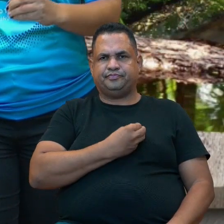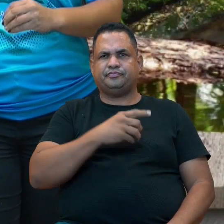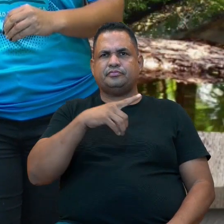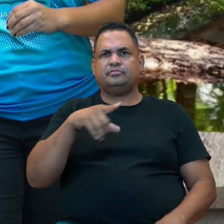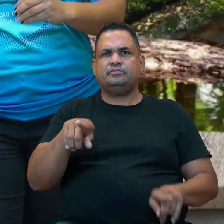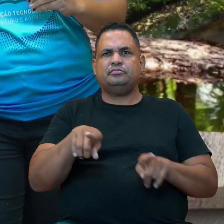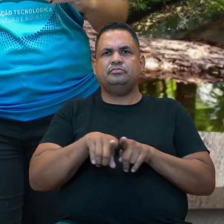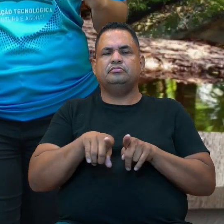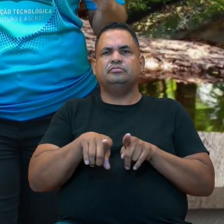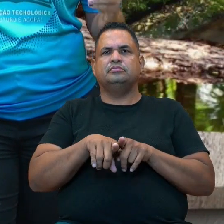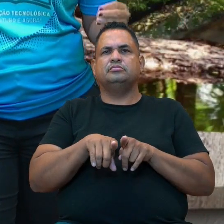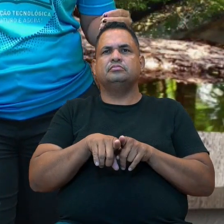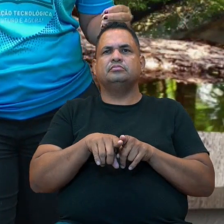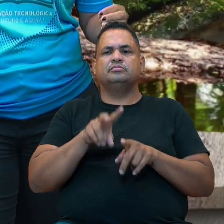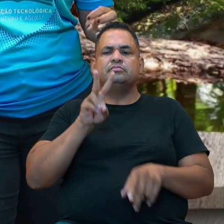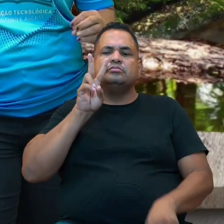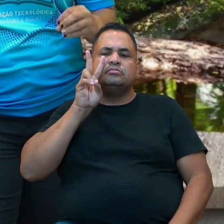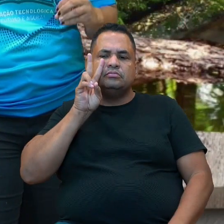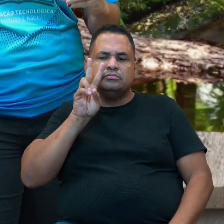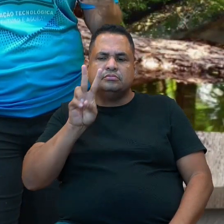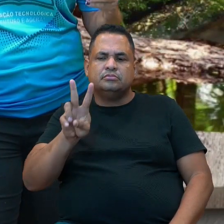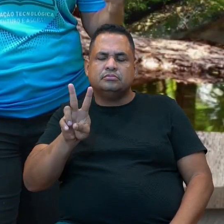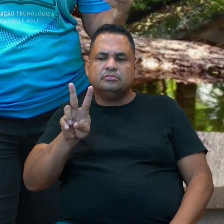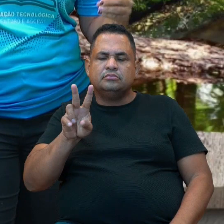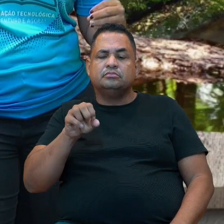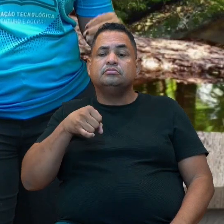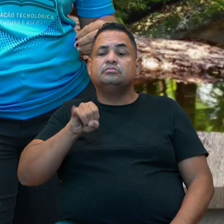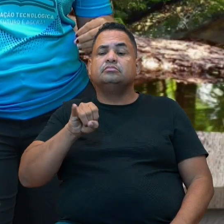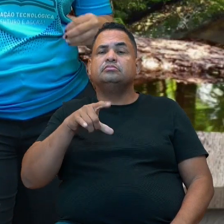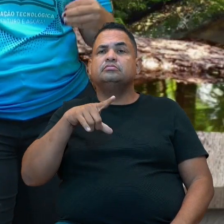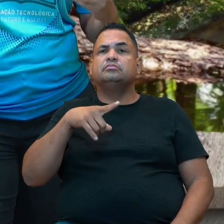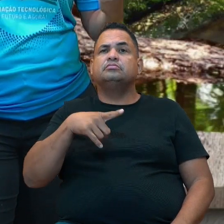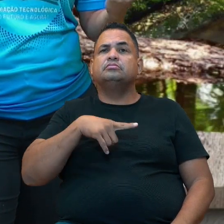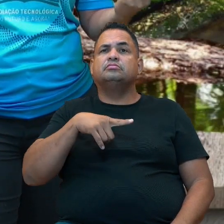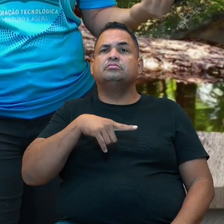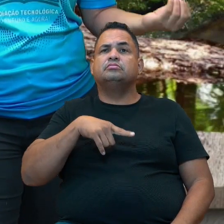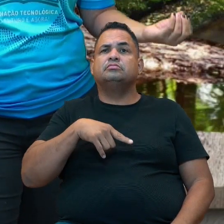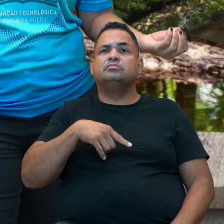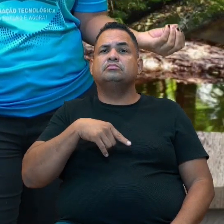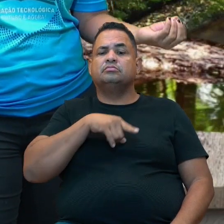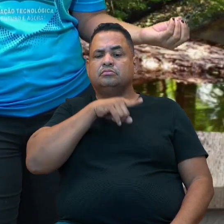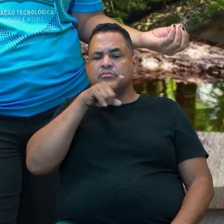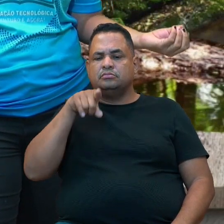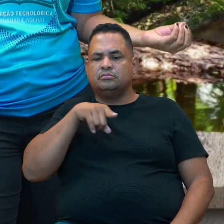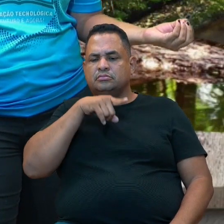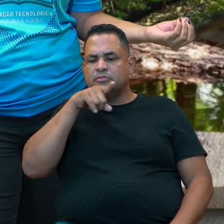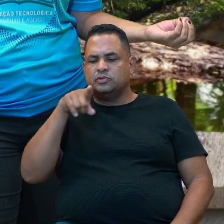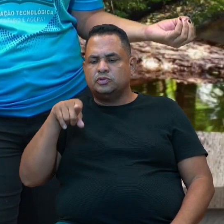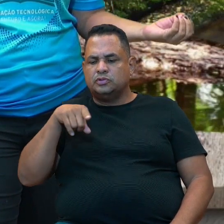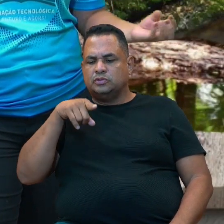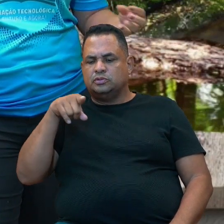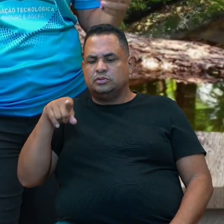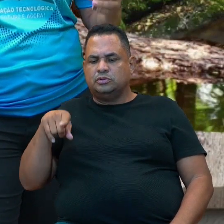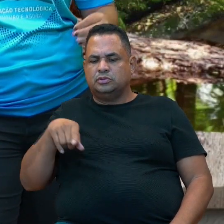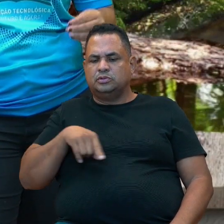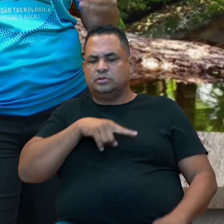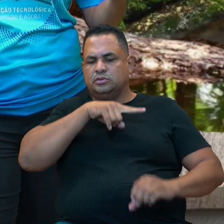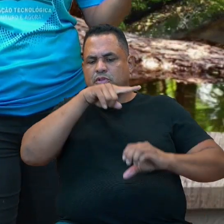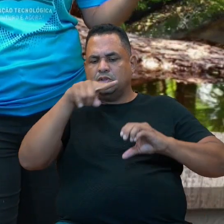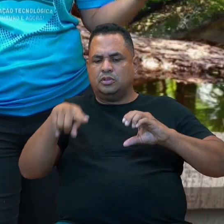também vai fazer as observações se ele está no seu ciclo reprodutivo. Então,